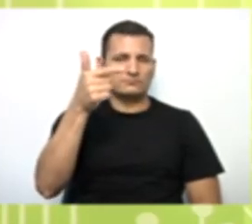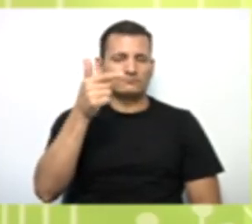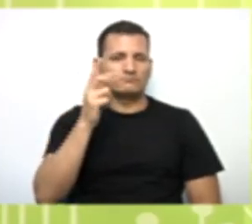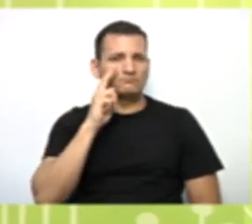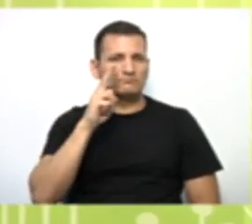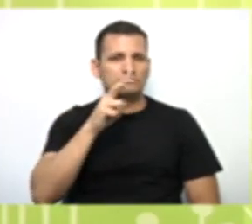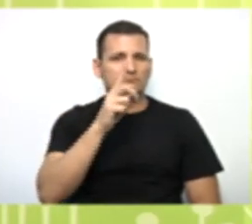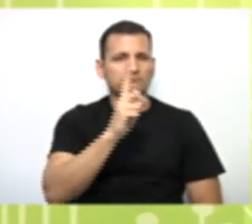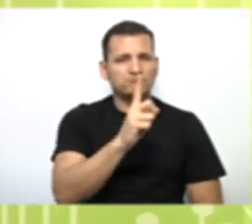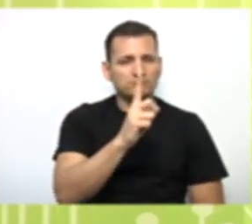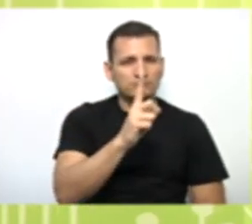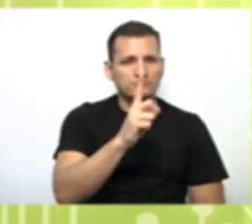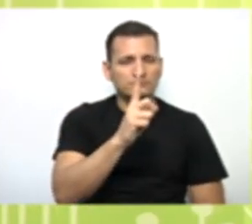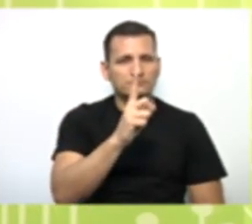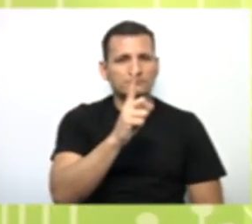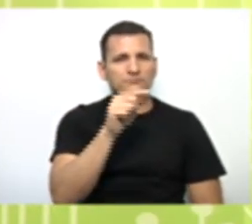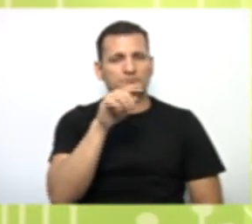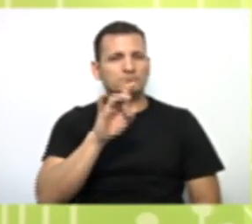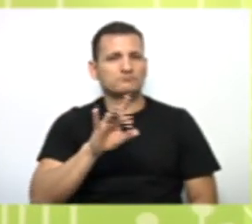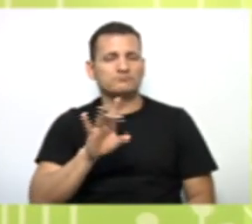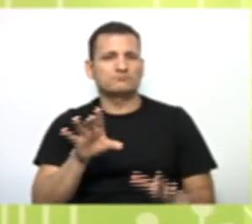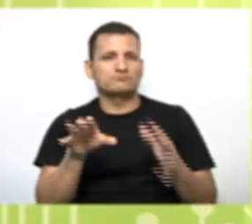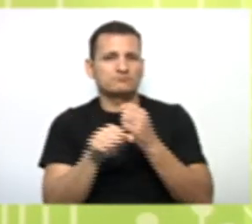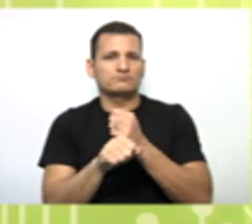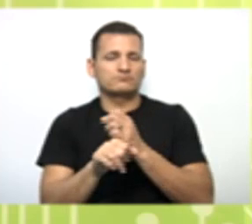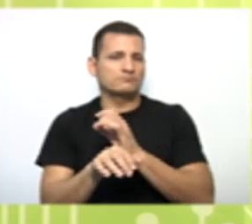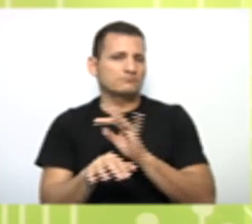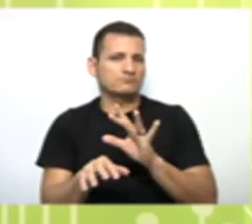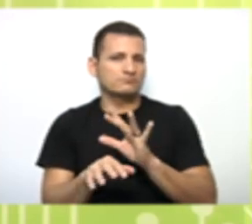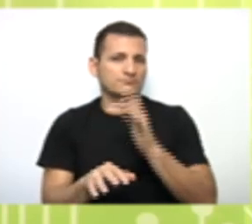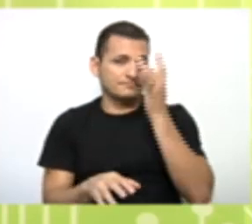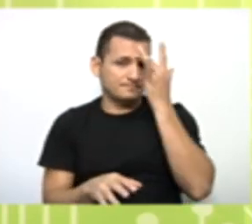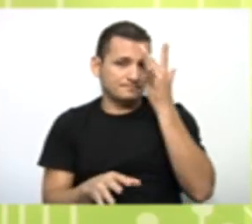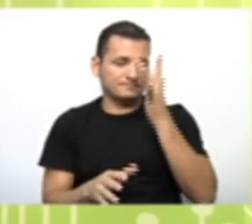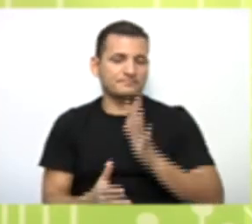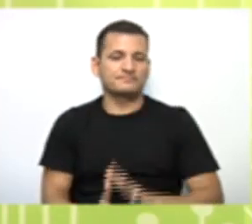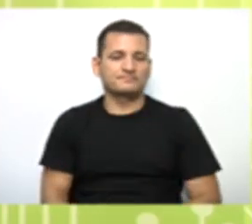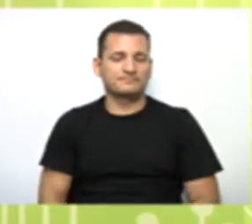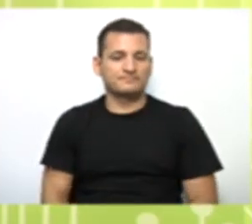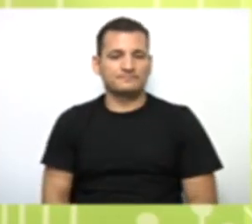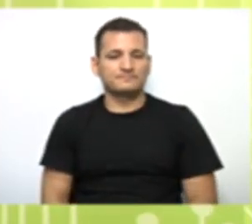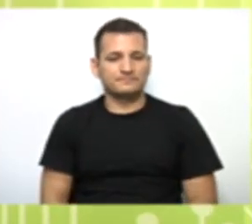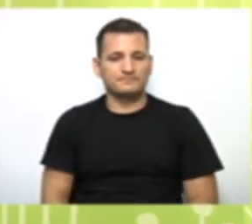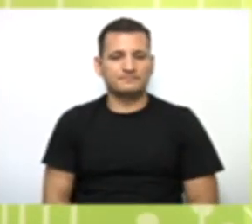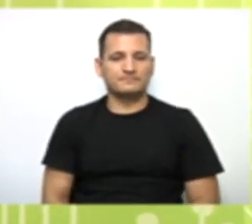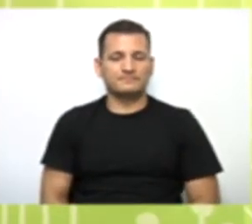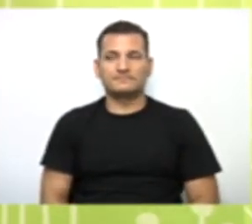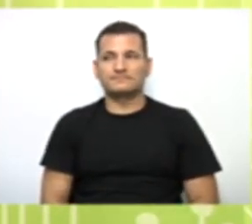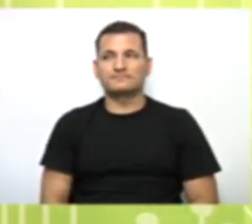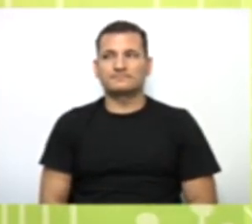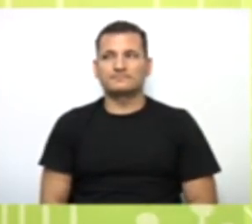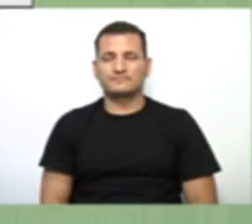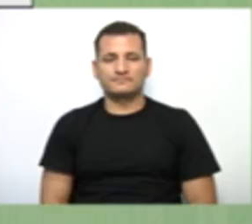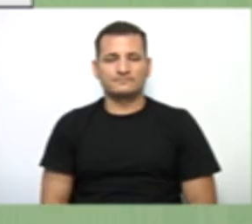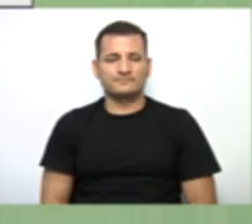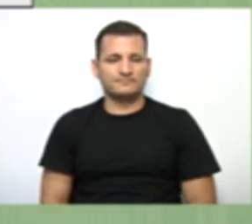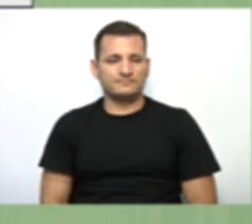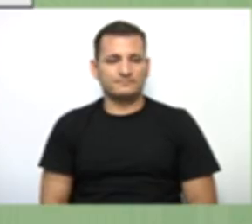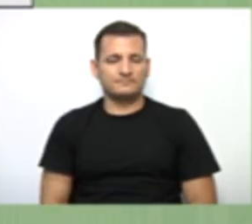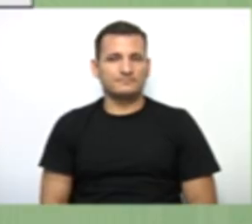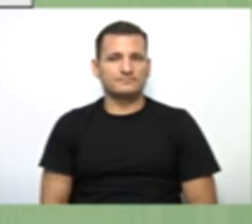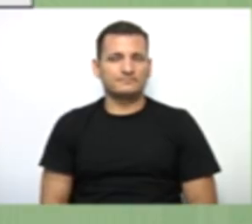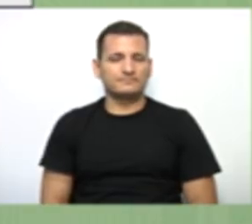1, você soma. Fica bem fácil, né? Vamos fazer um exercício aqui? Vamos